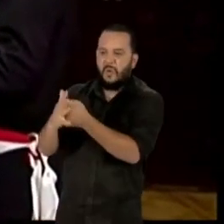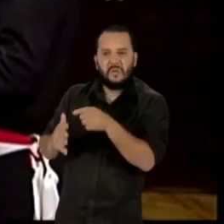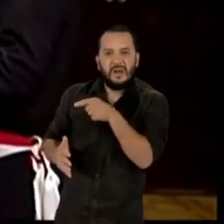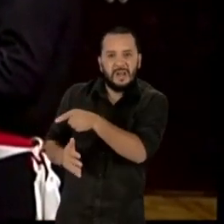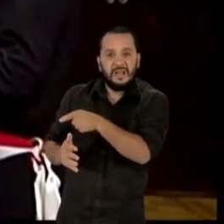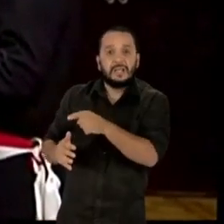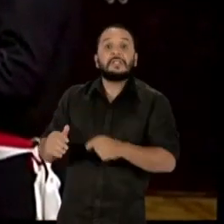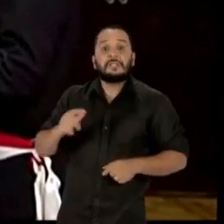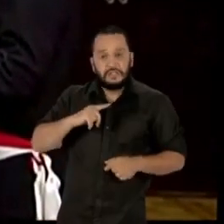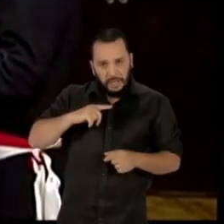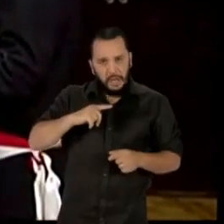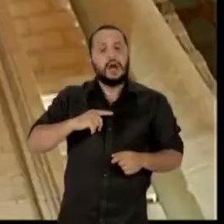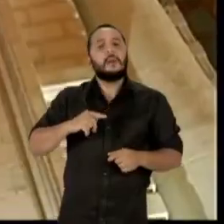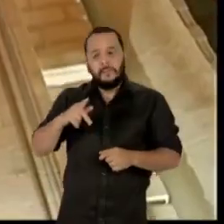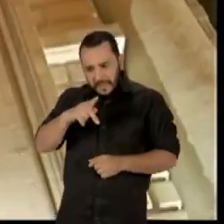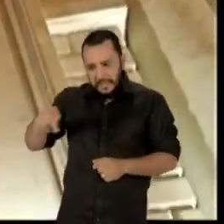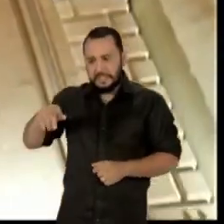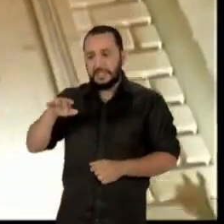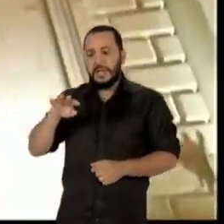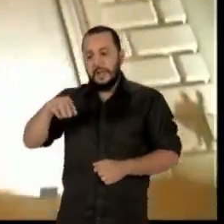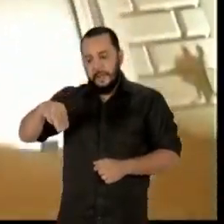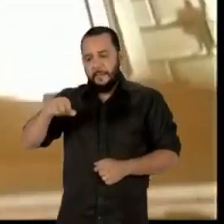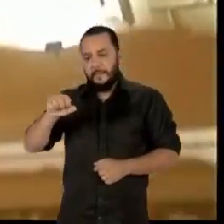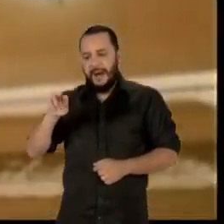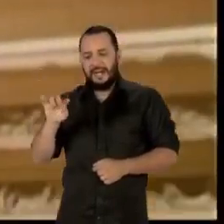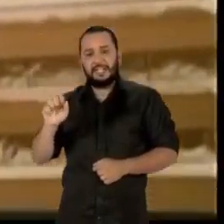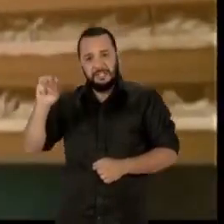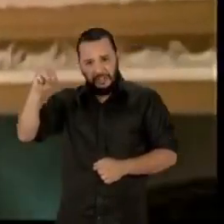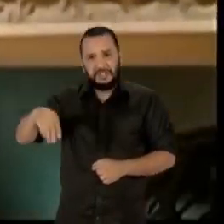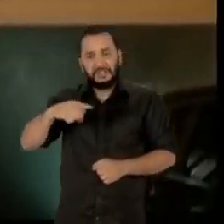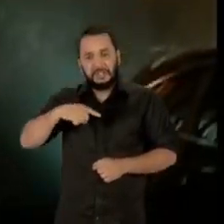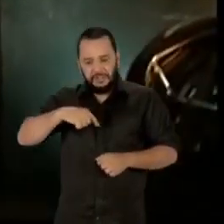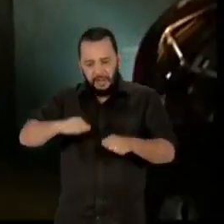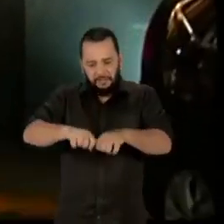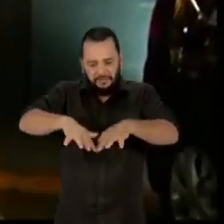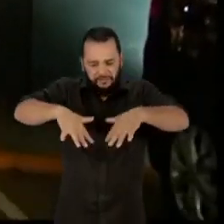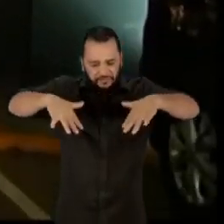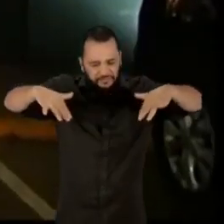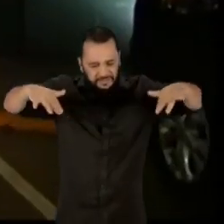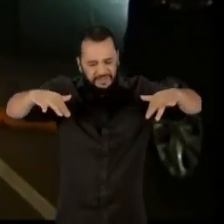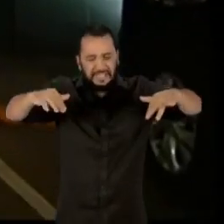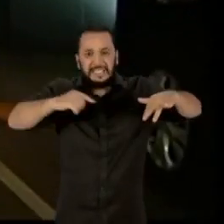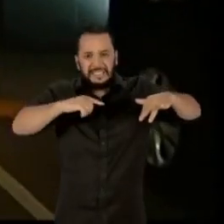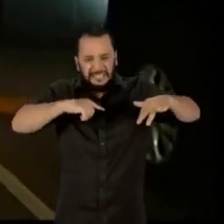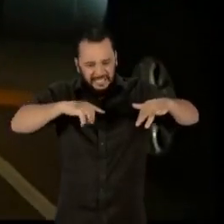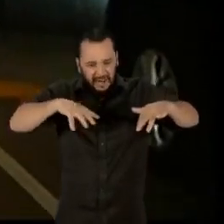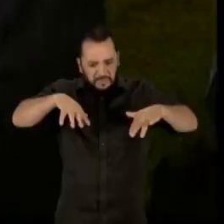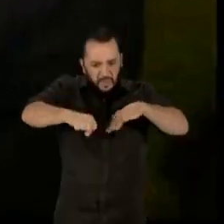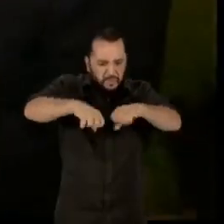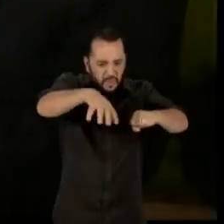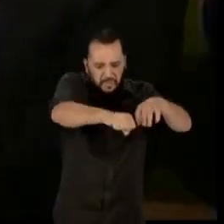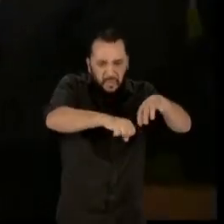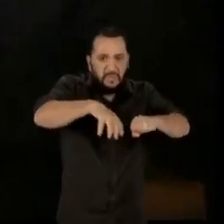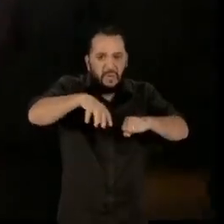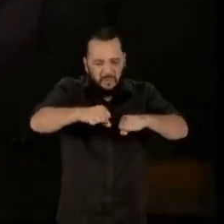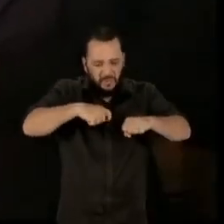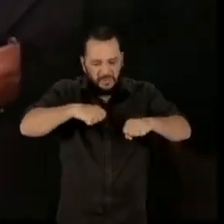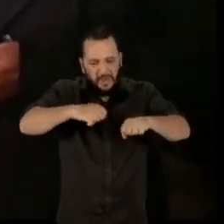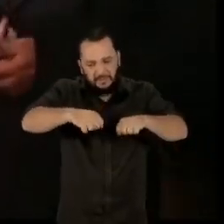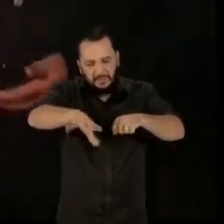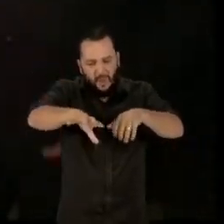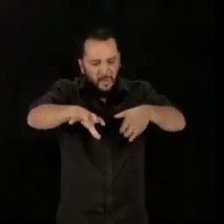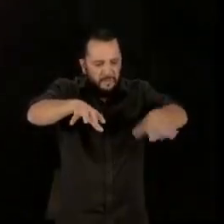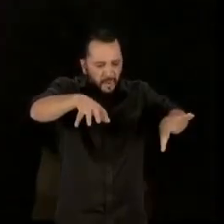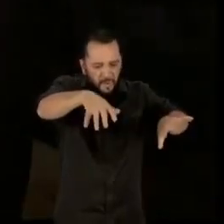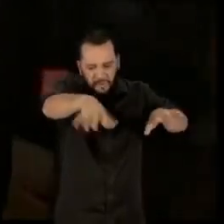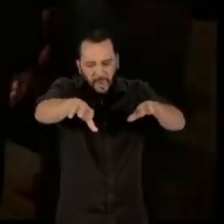martin escarra dissolveu o parlamento do peru dominado pela oposição que se recusou a nomear membros do